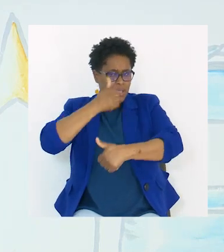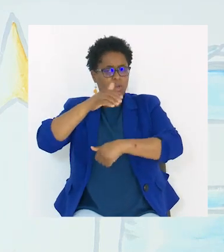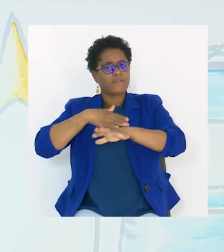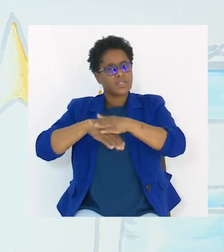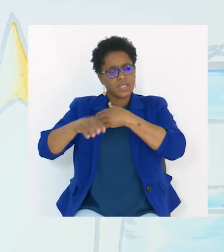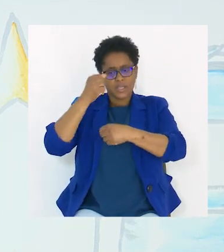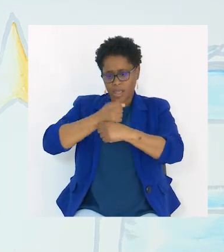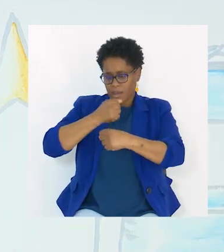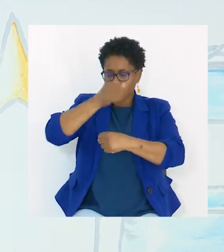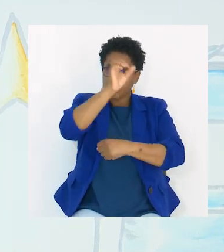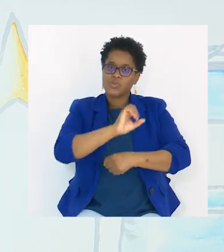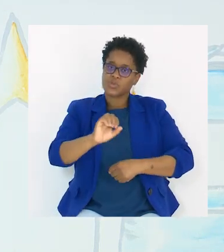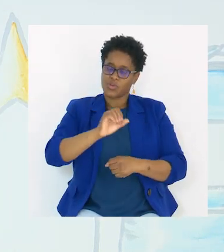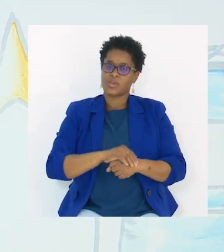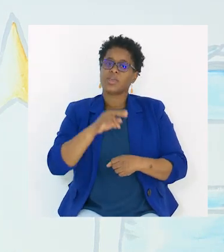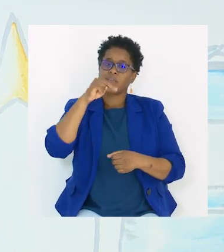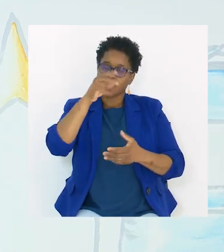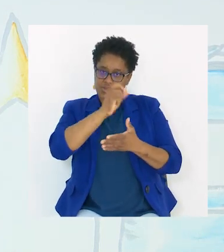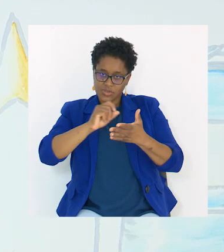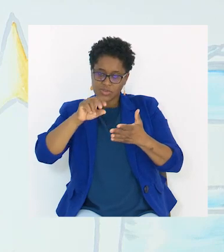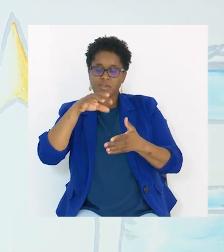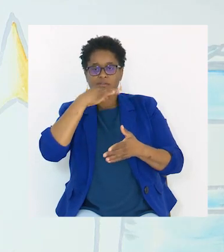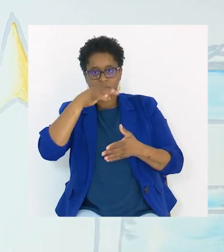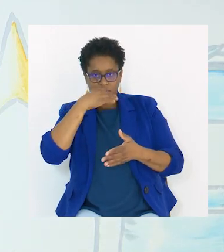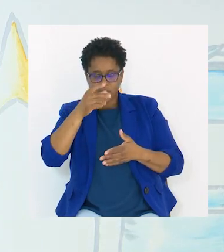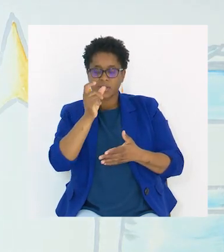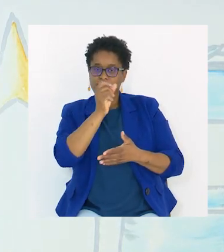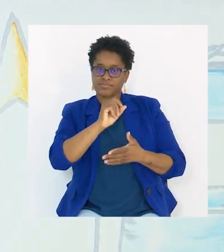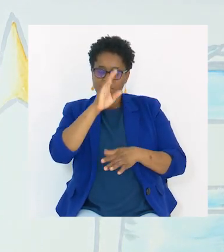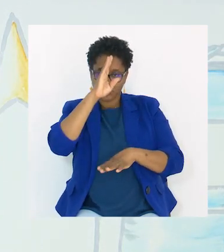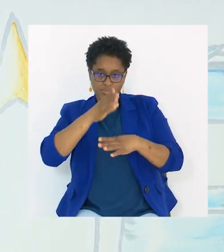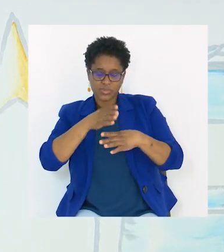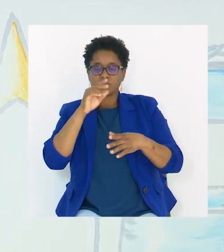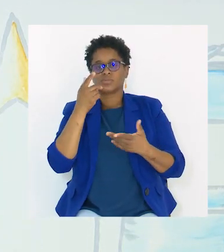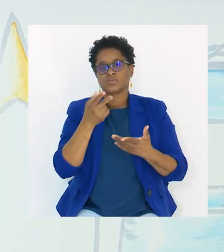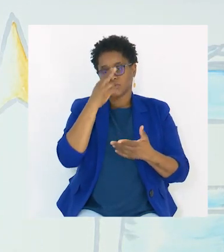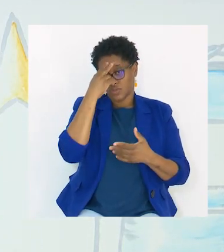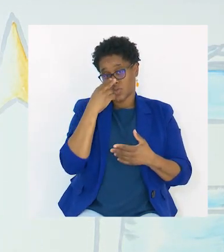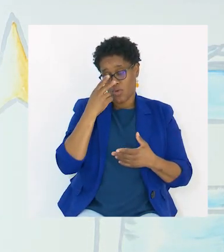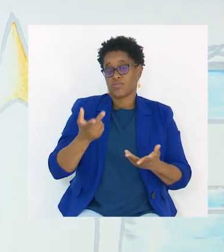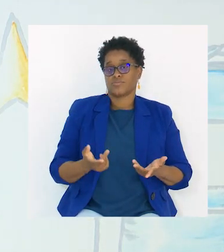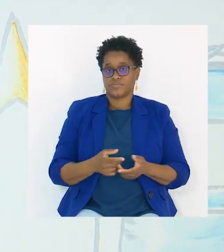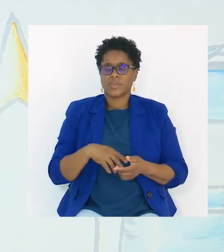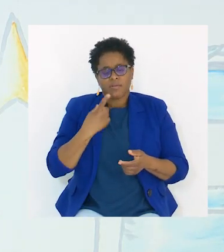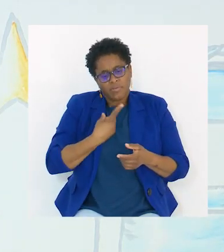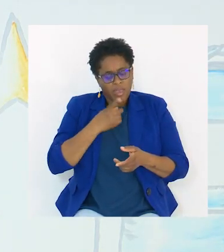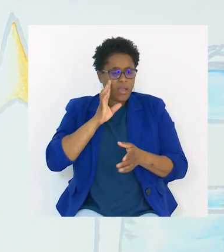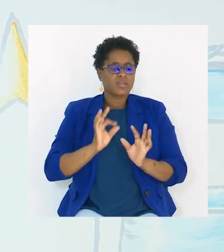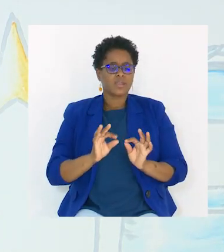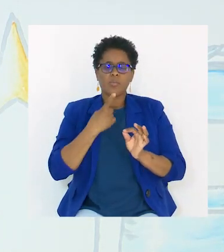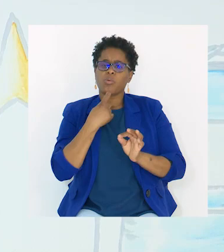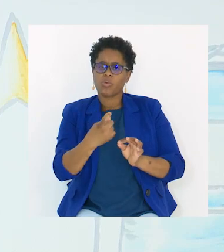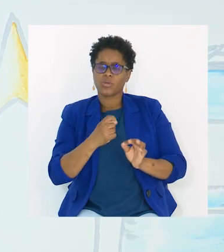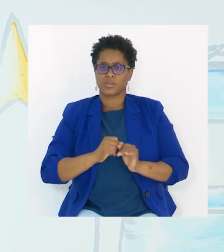seu trabalho, que é a narração dos factos históricos. Sendo assim, pergunta-se: